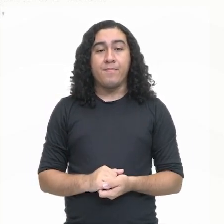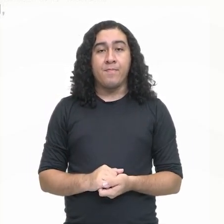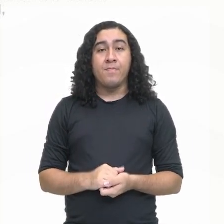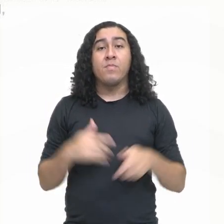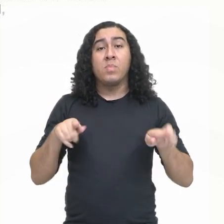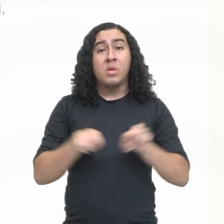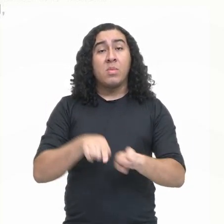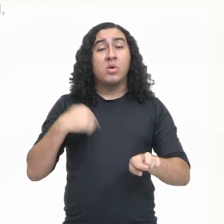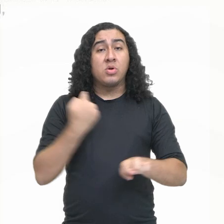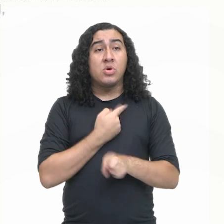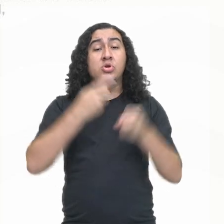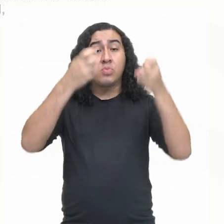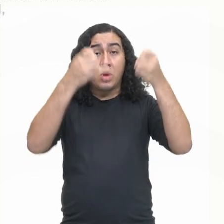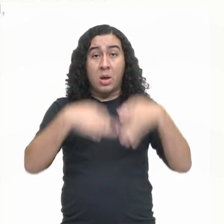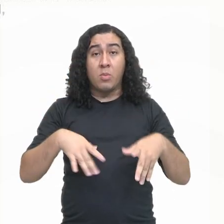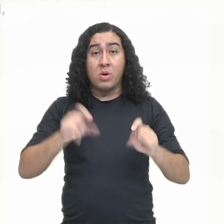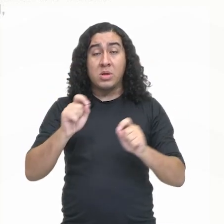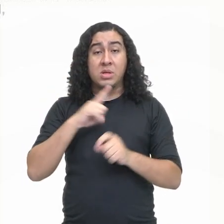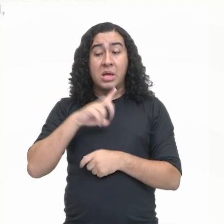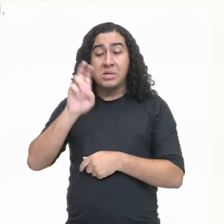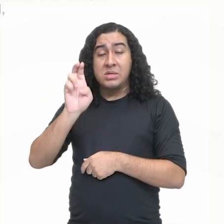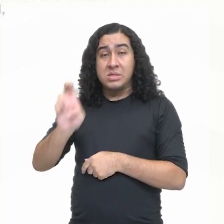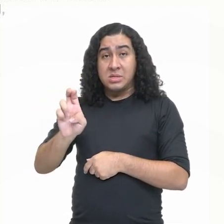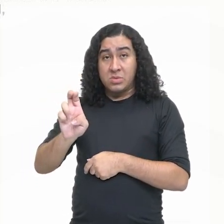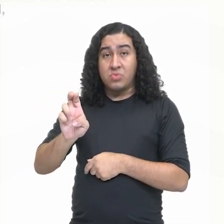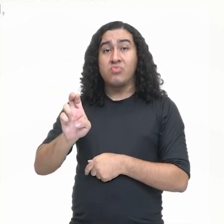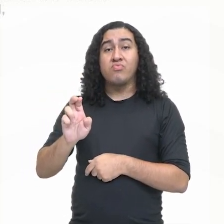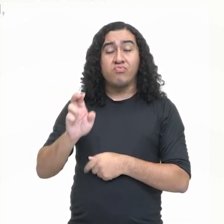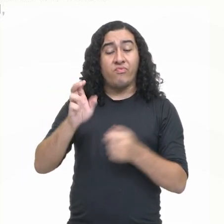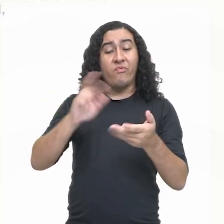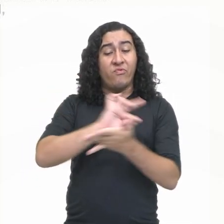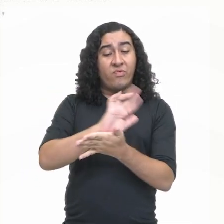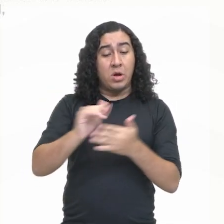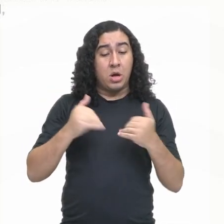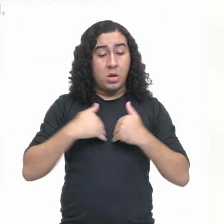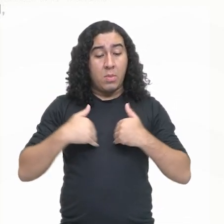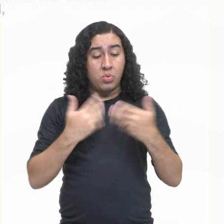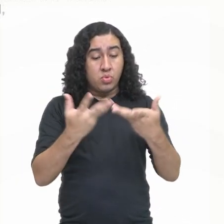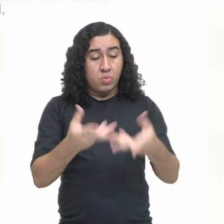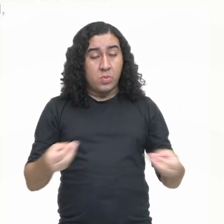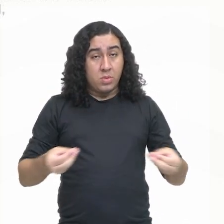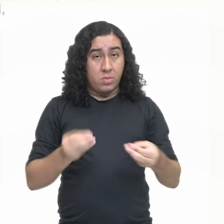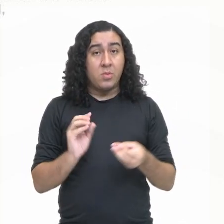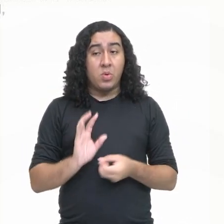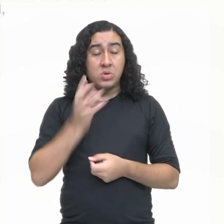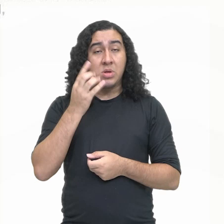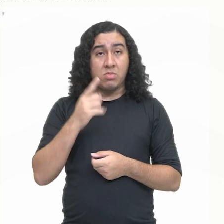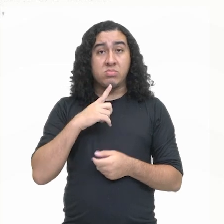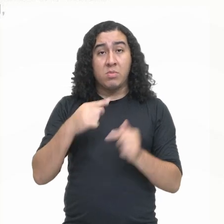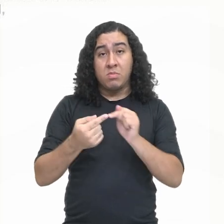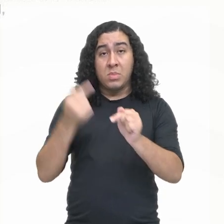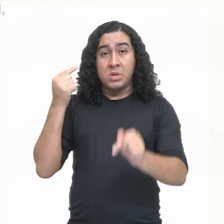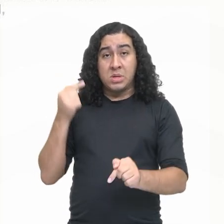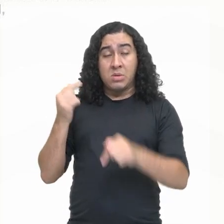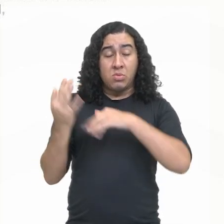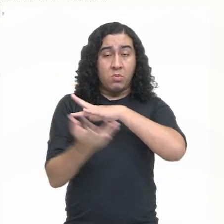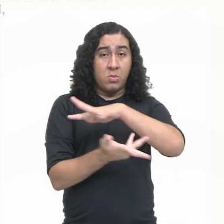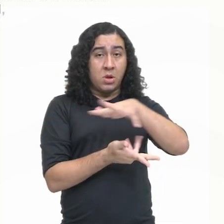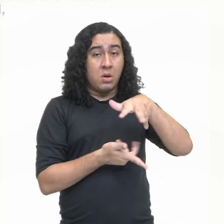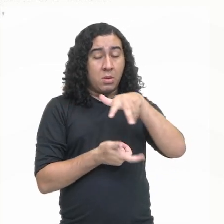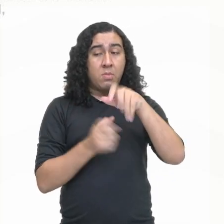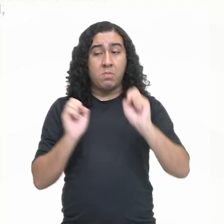né, das 5 grandes extinções que ocorreram ao longo da história da vida do nosso planeta